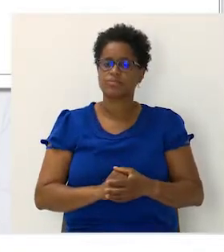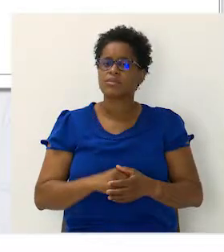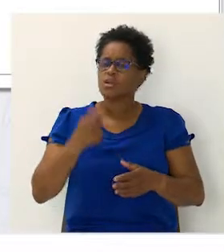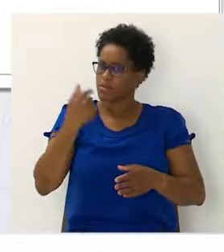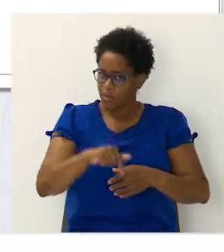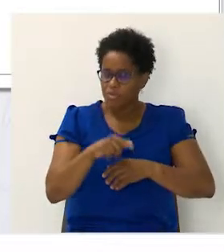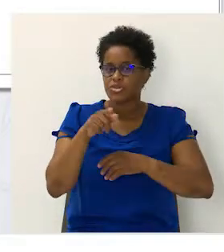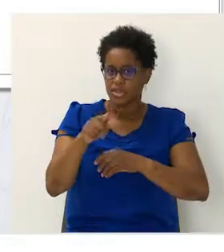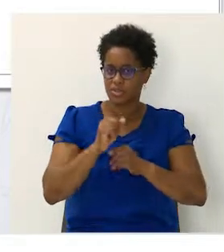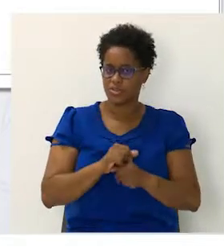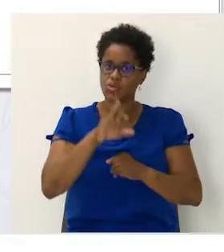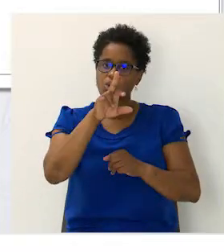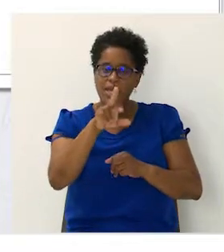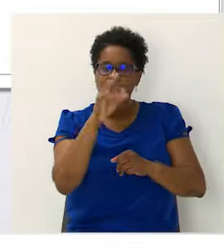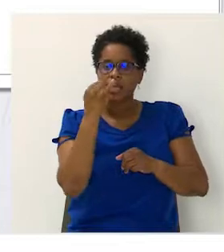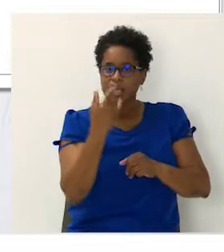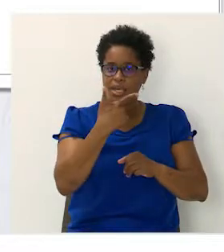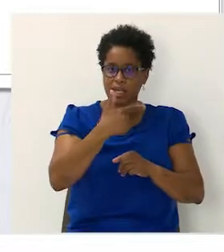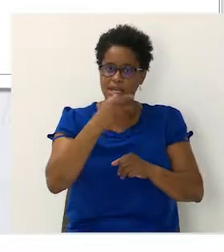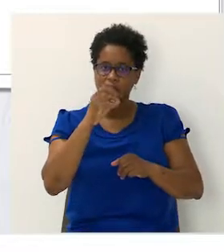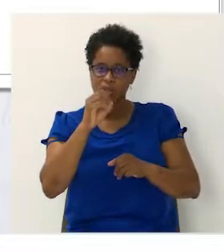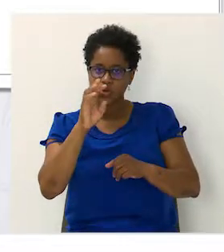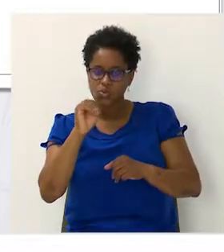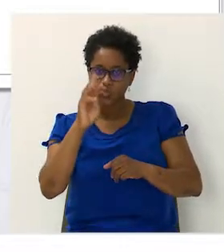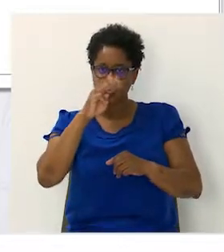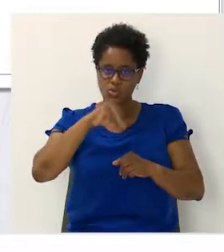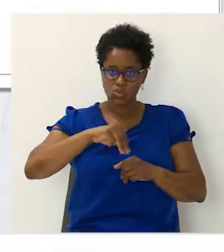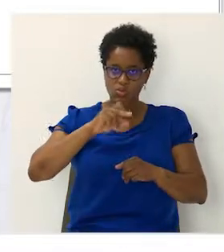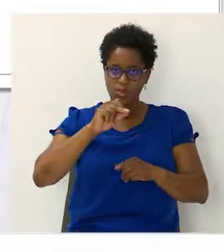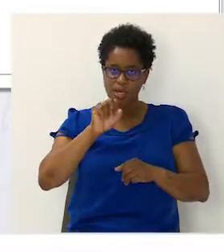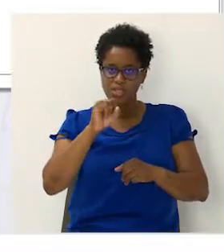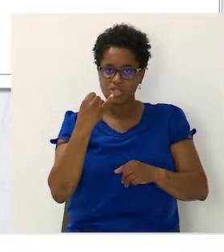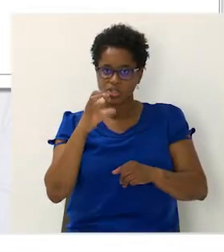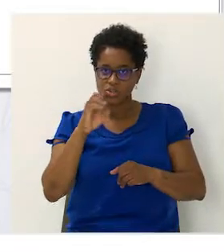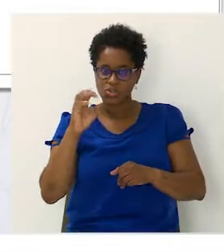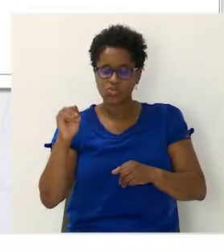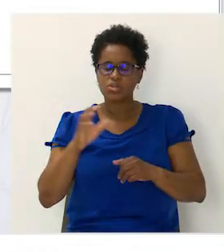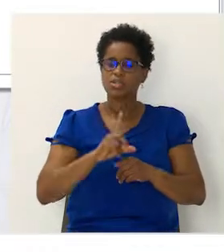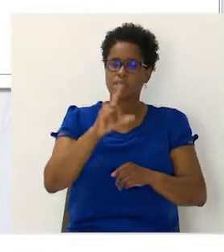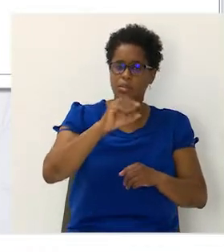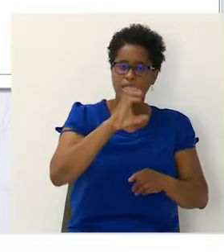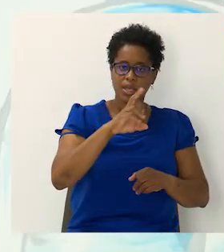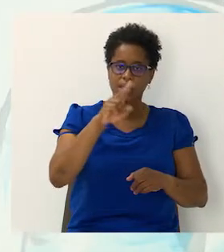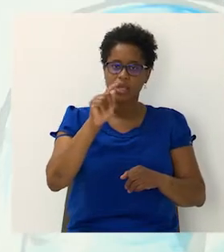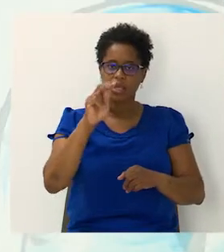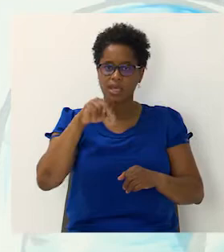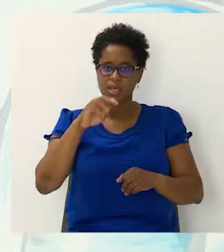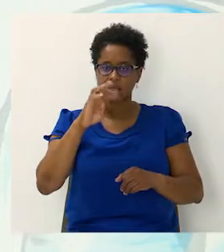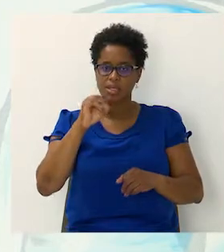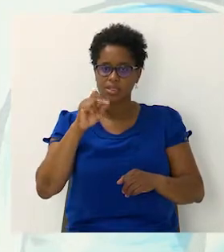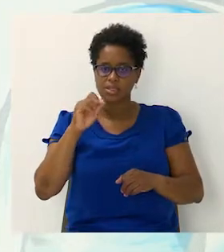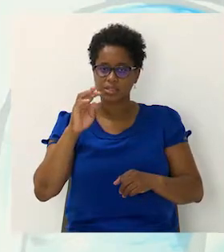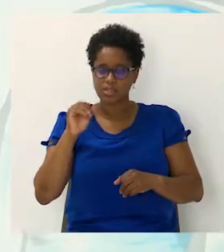Temos ali ritos mágicos e as crenças no Neolítico. Da mesma